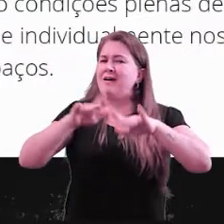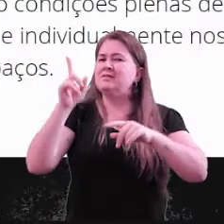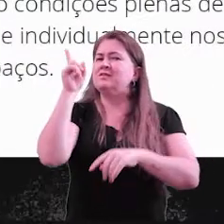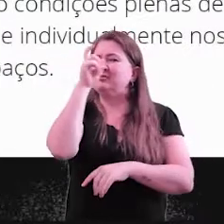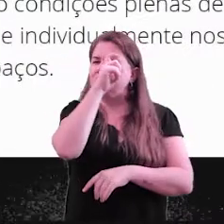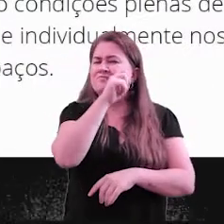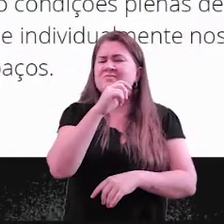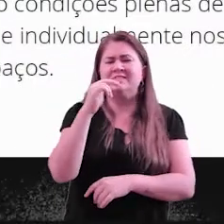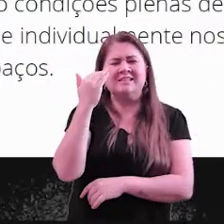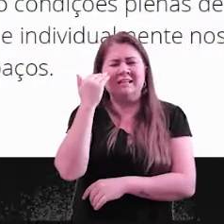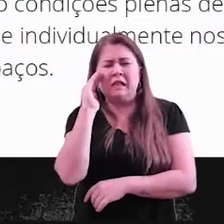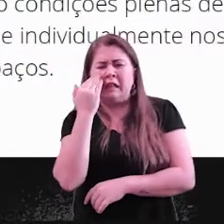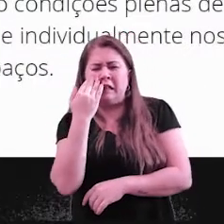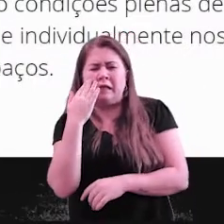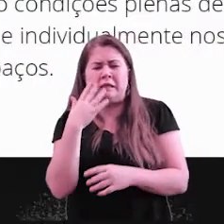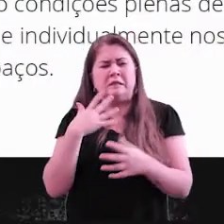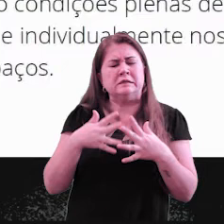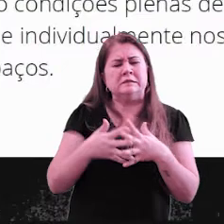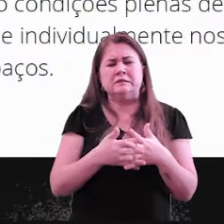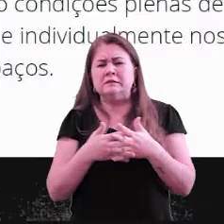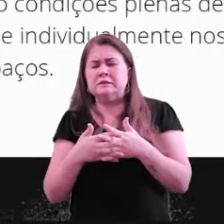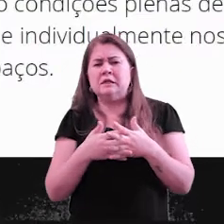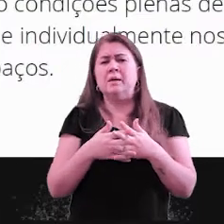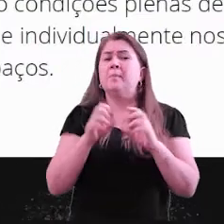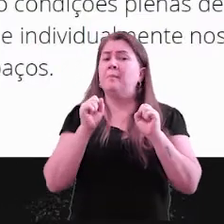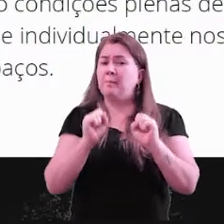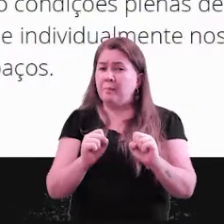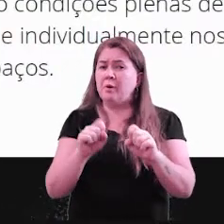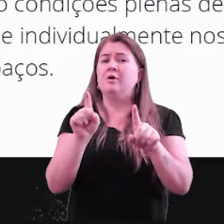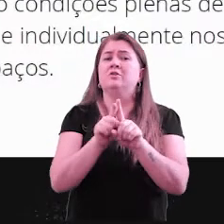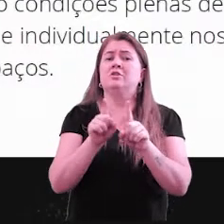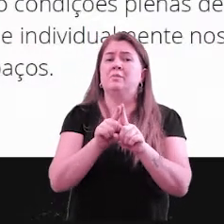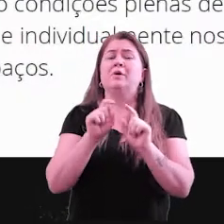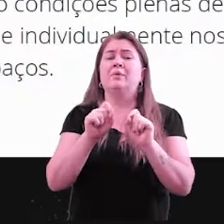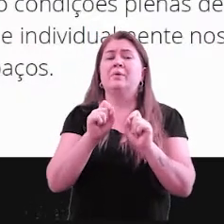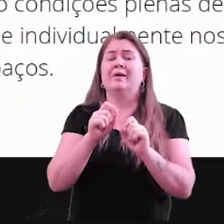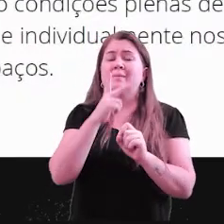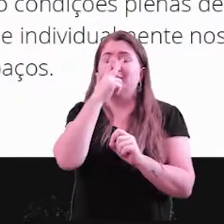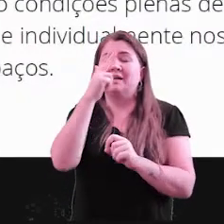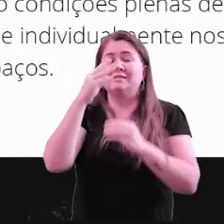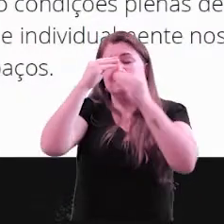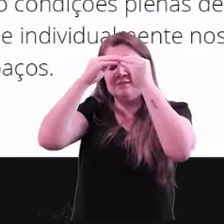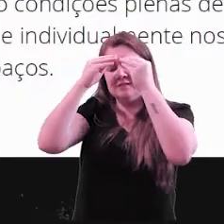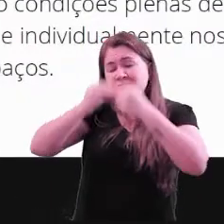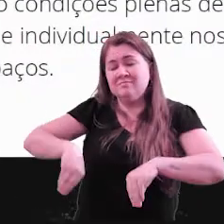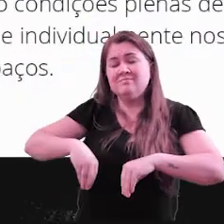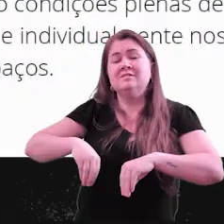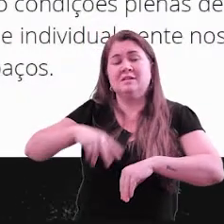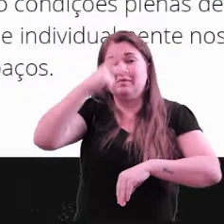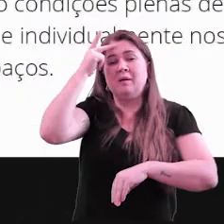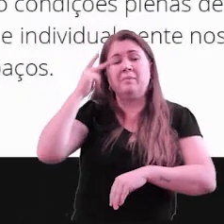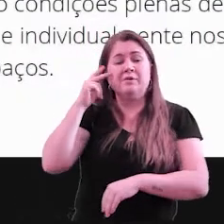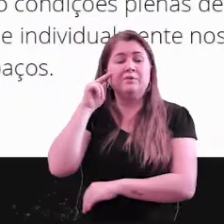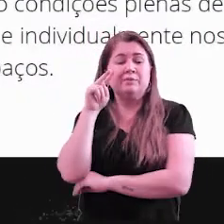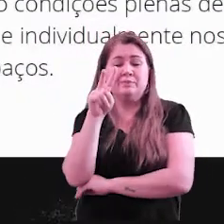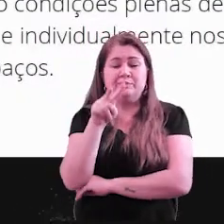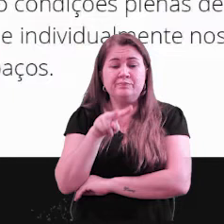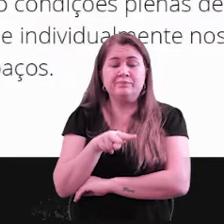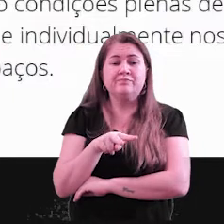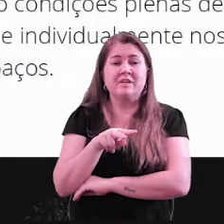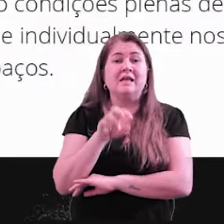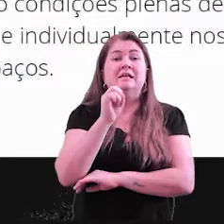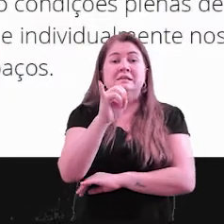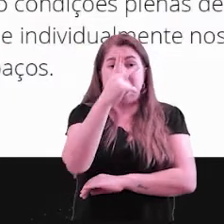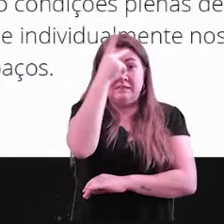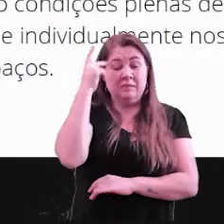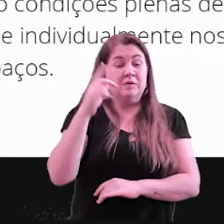a afastar ou desestimular o público do museu. Então, se o público não se sente contemplado, acolhido,